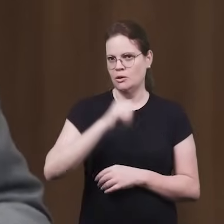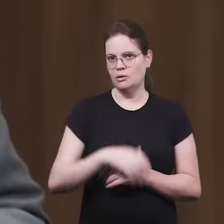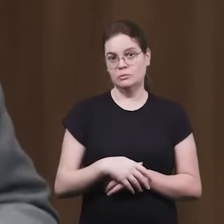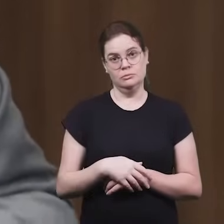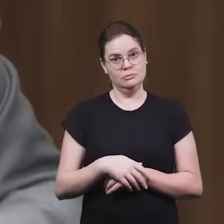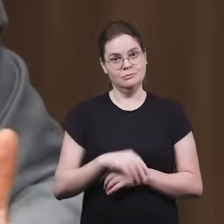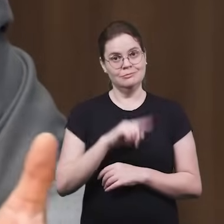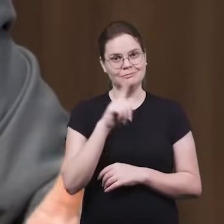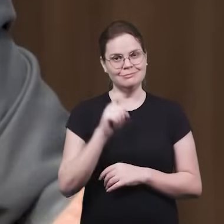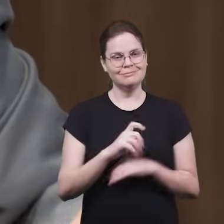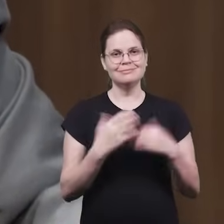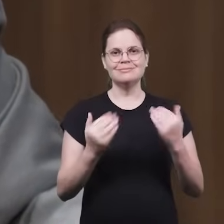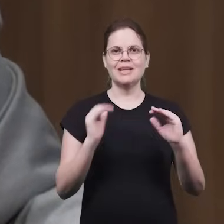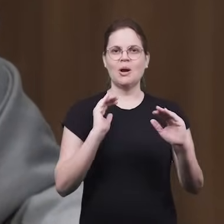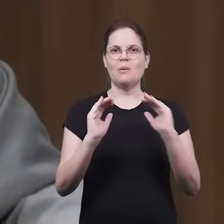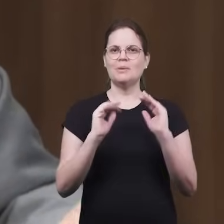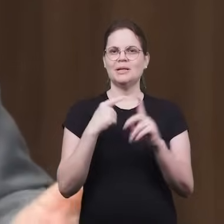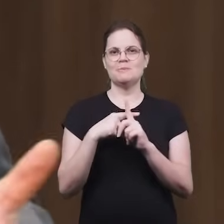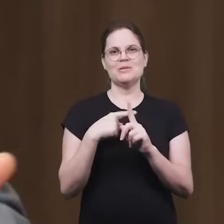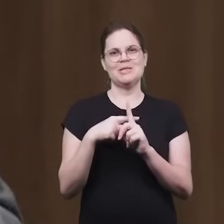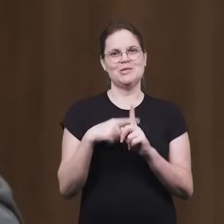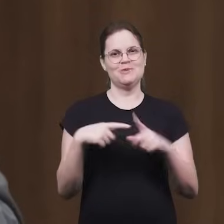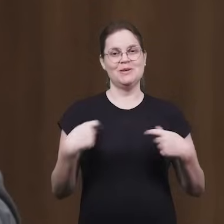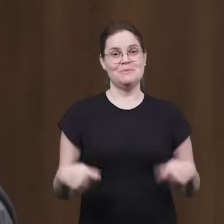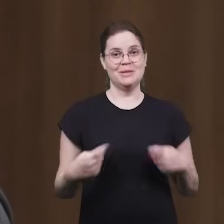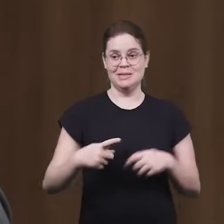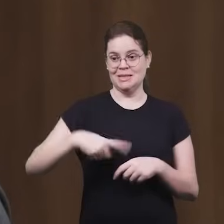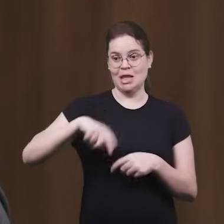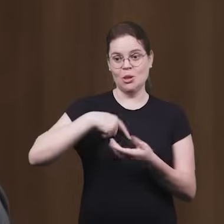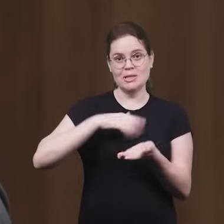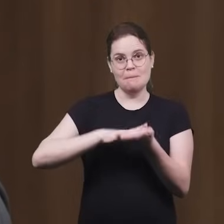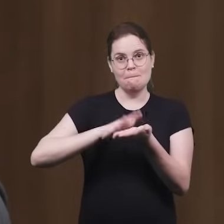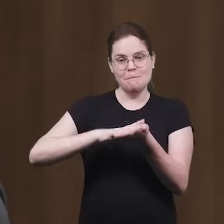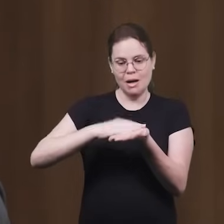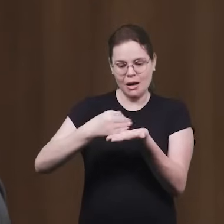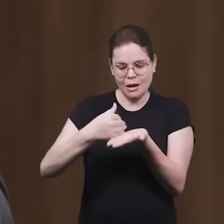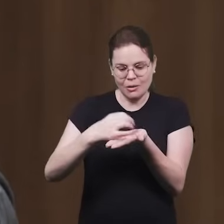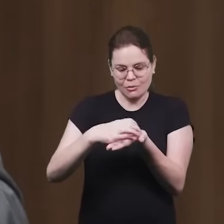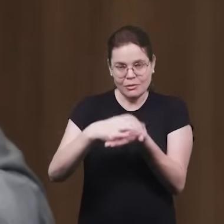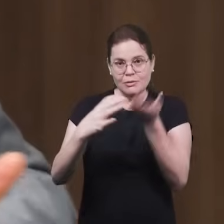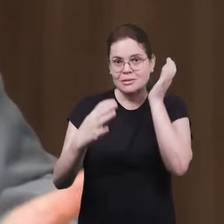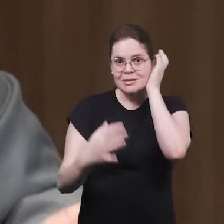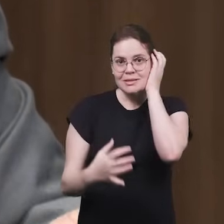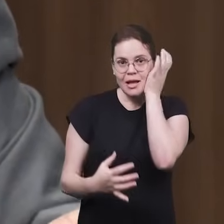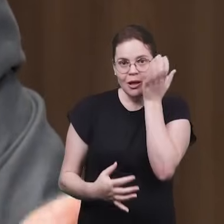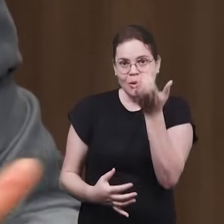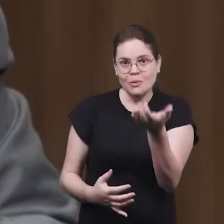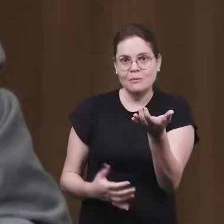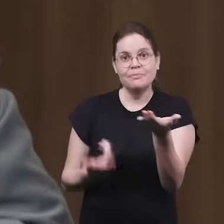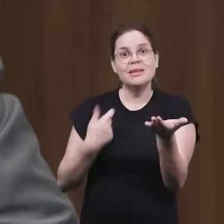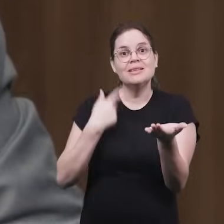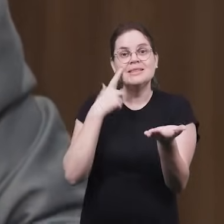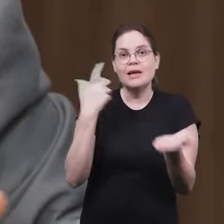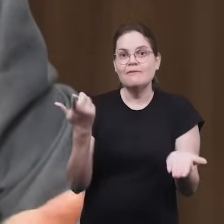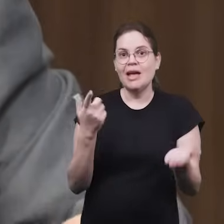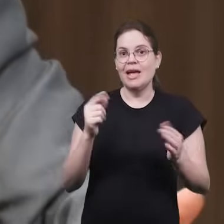é essa comunicação positiva que está na nossa mão. Os discípulos tinham que